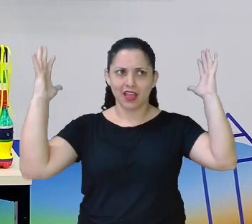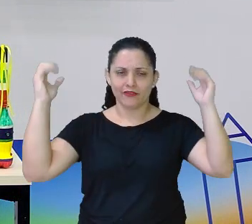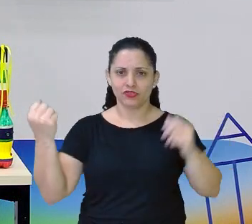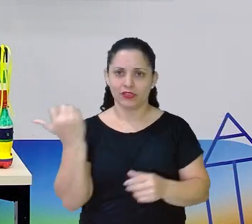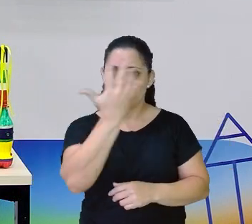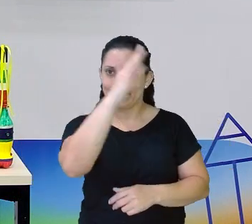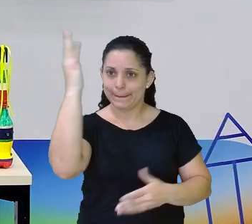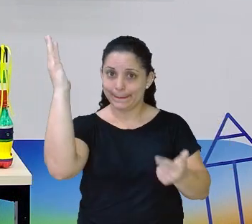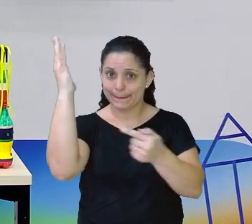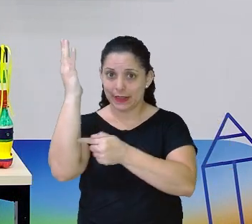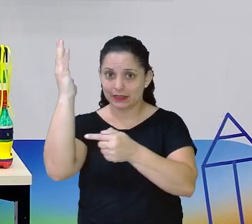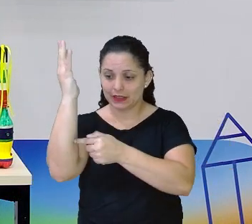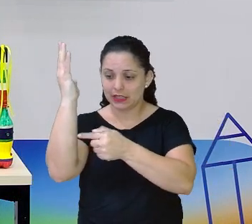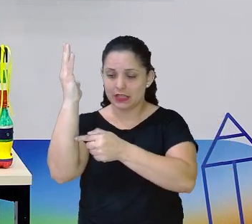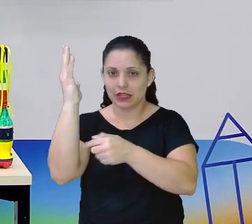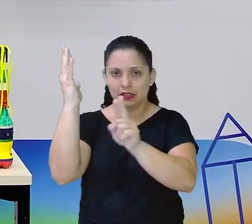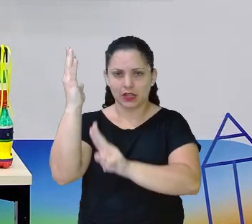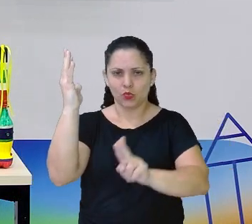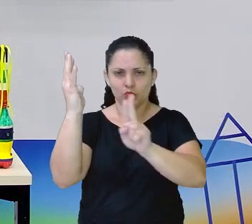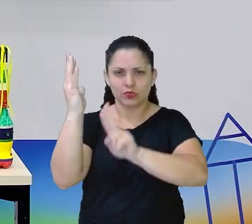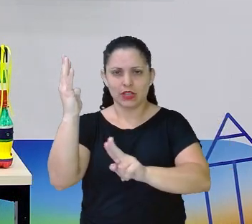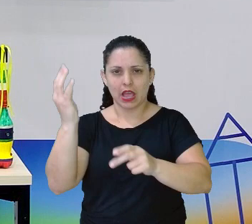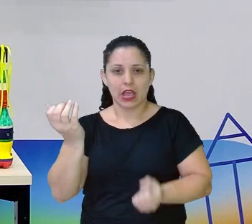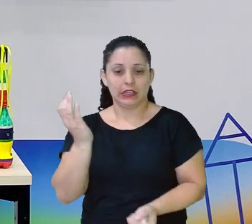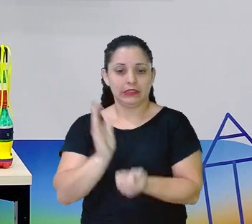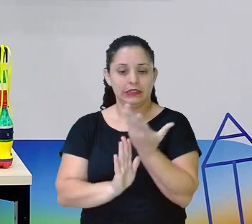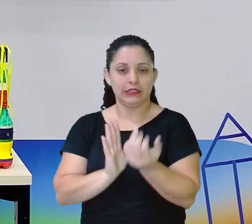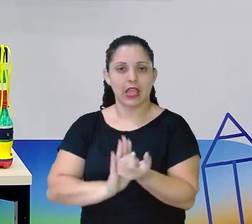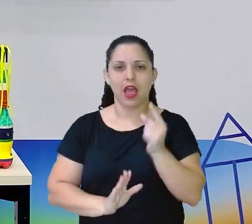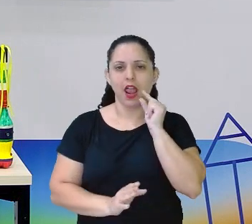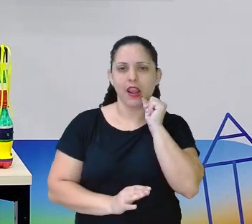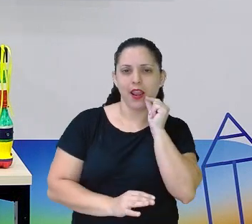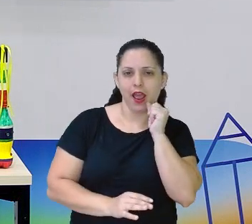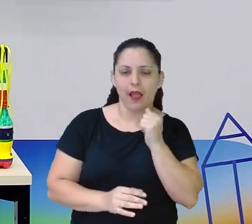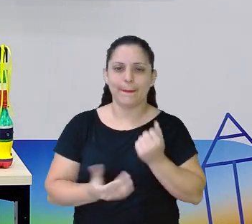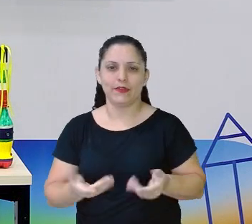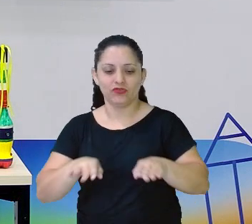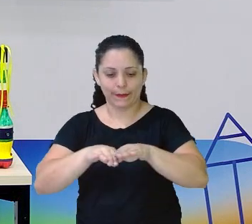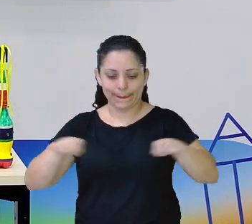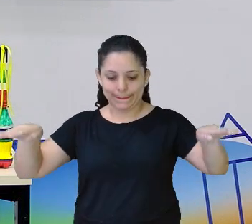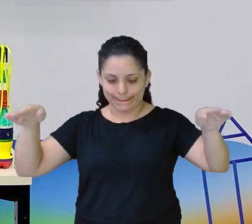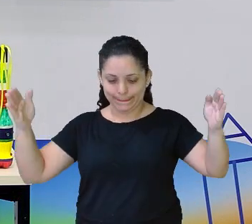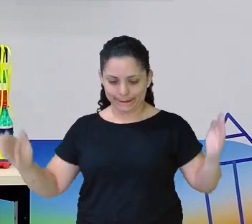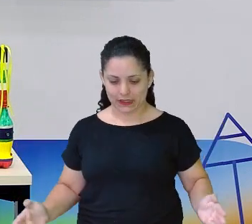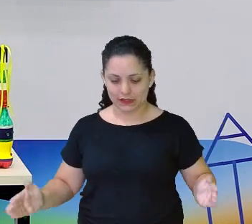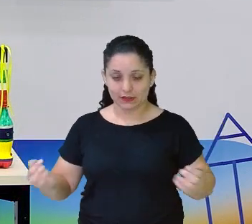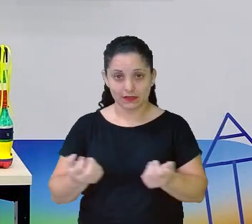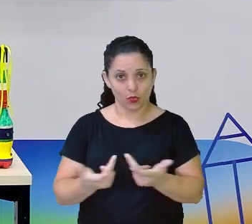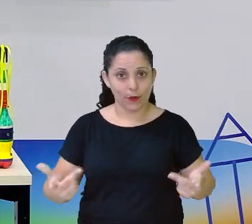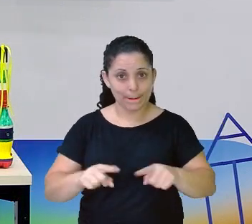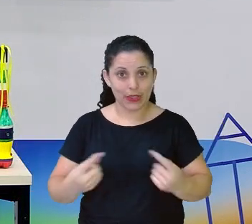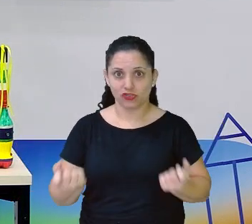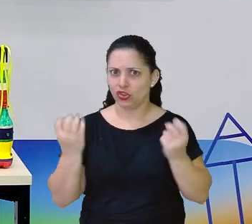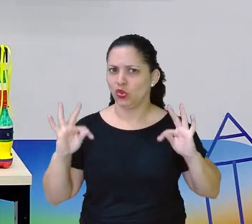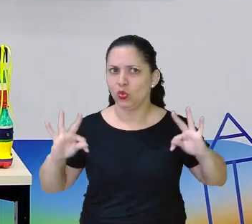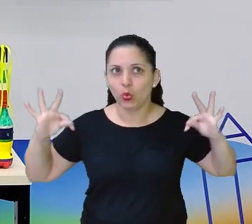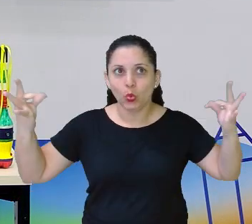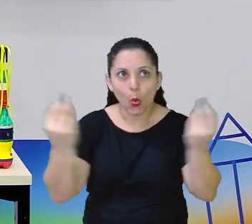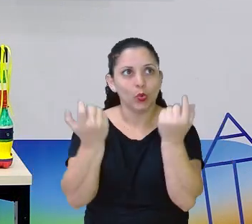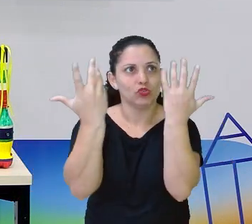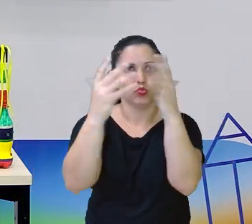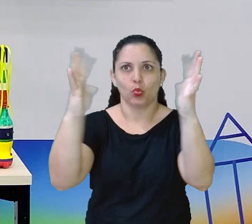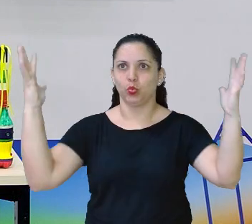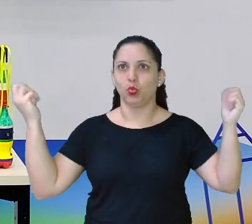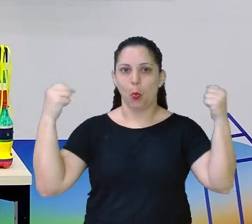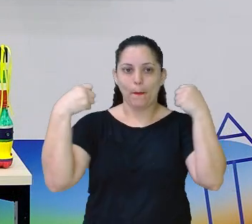para produzir móveis, preciso da madeira para fazer um lápis, para fazer uma mesa, mas aí eu vou derrubar todas as árvores do